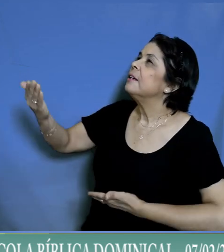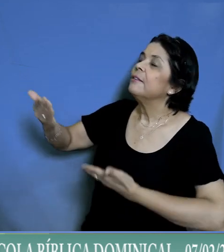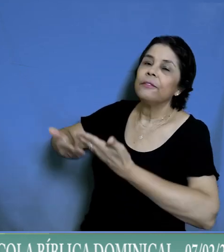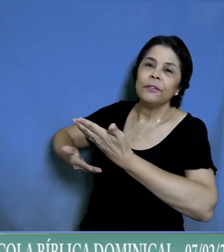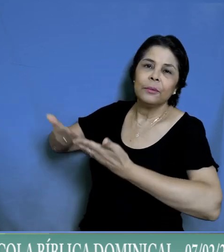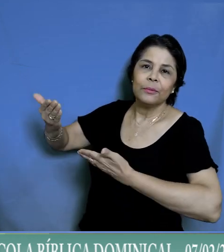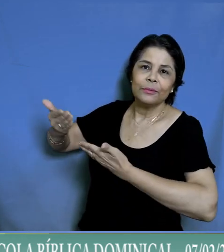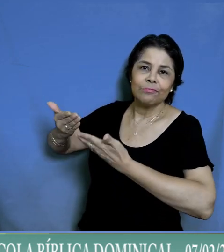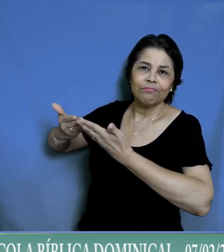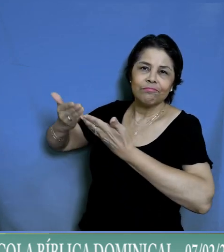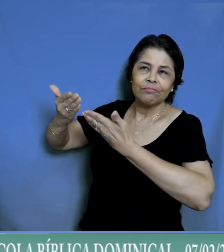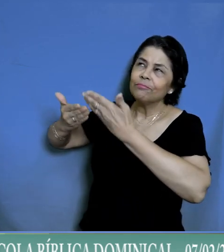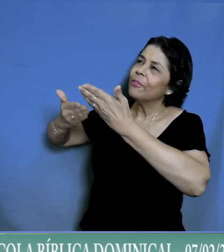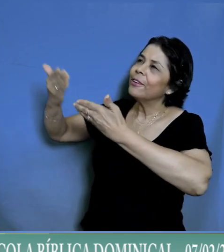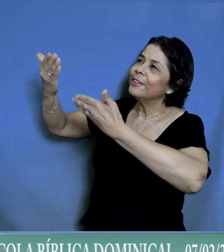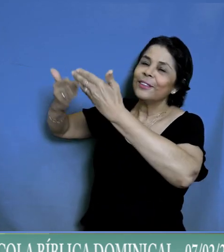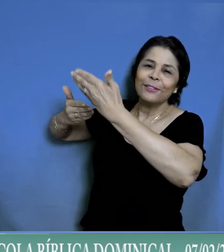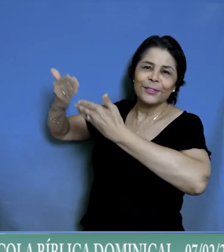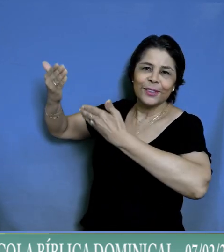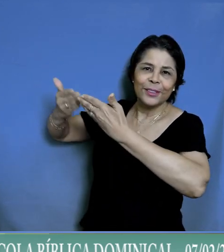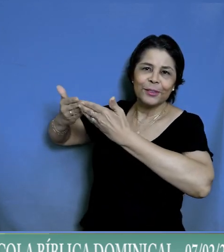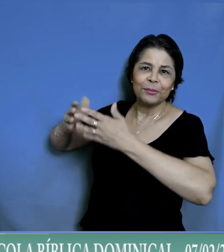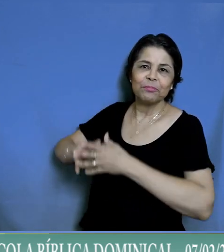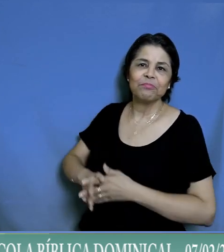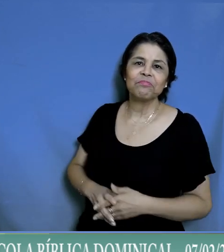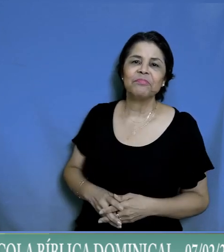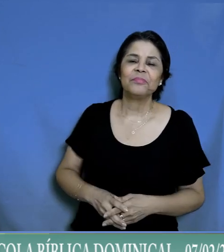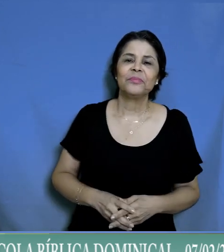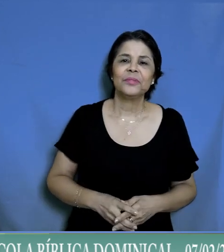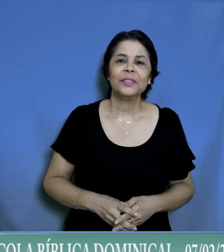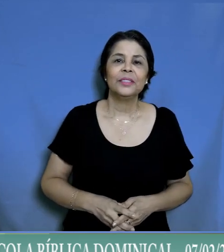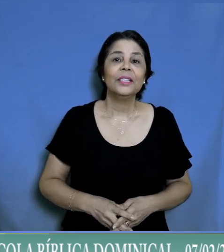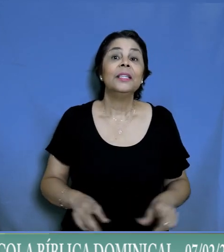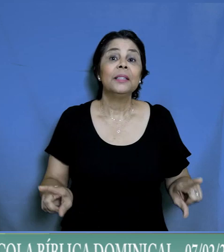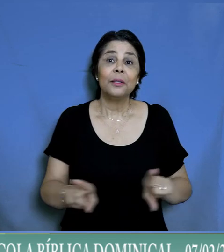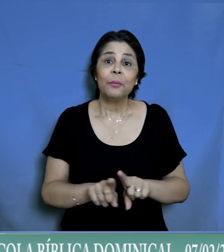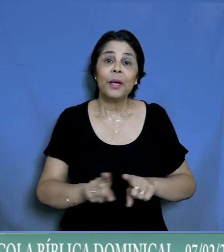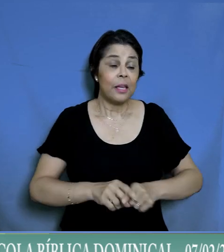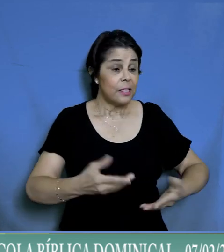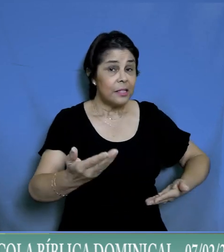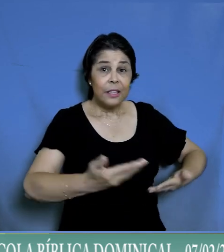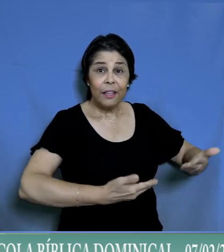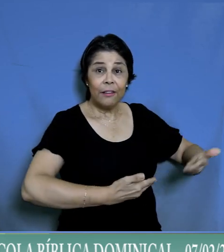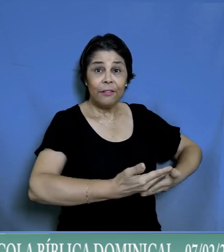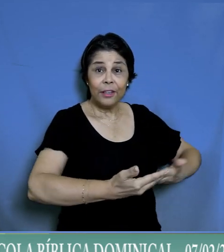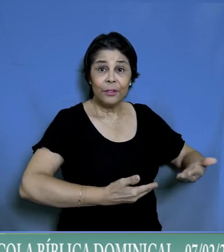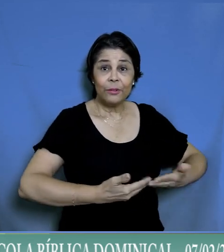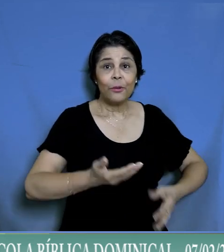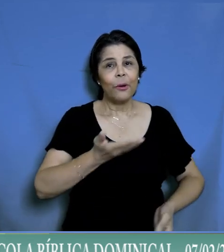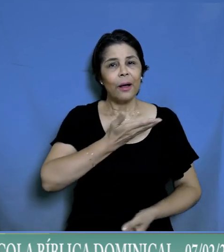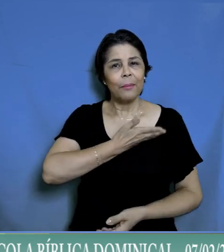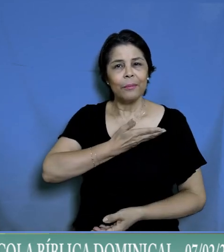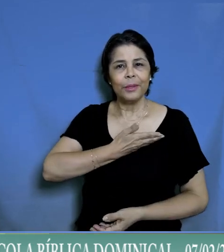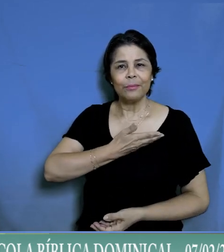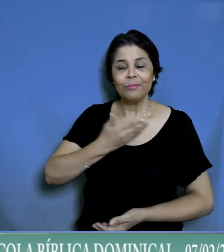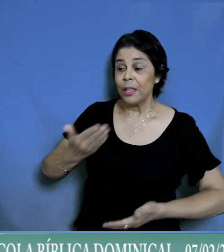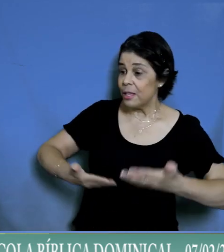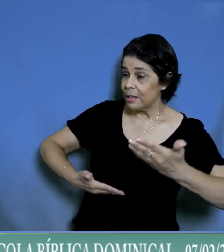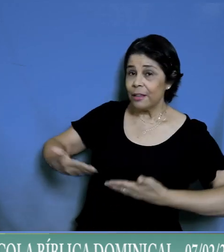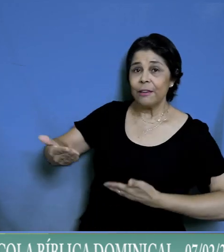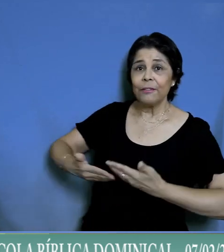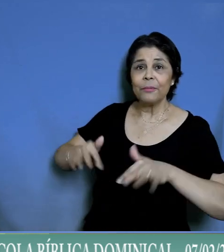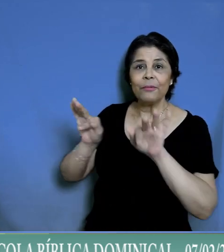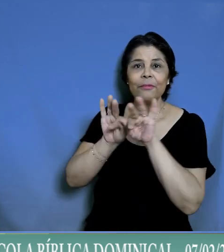e o mundo. É muito importante a gente ouvir esse comportamento de Paulo, ensinando